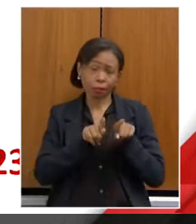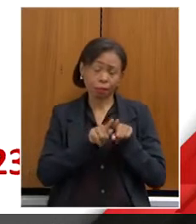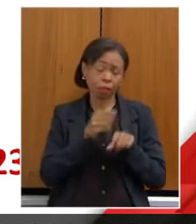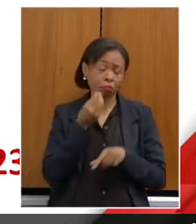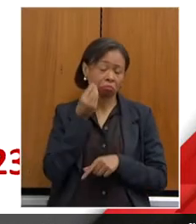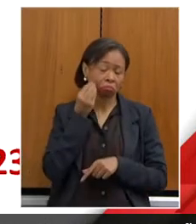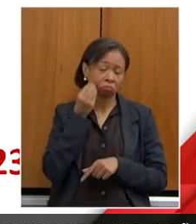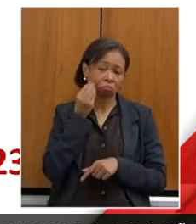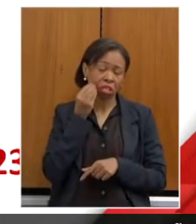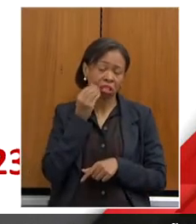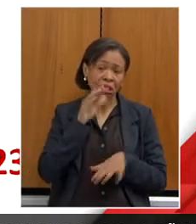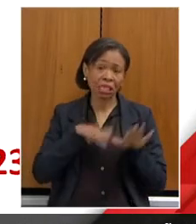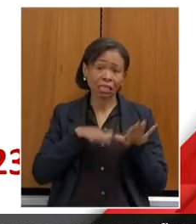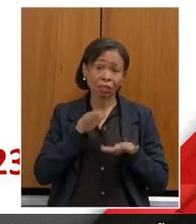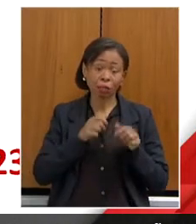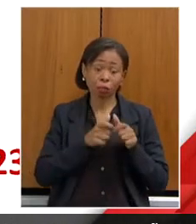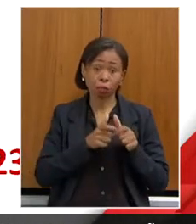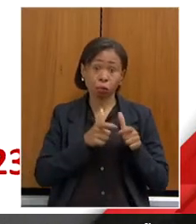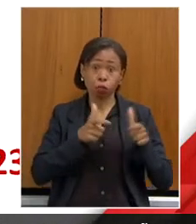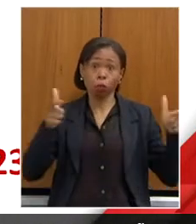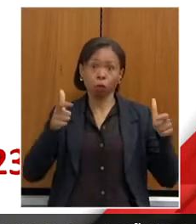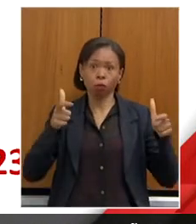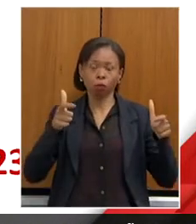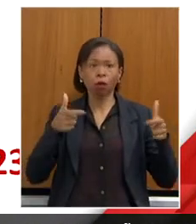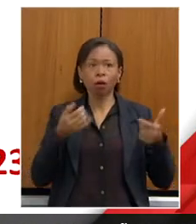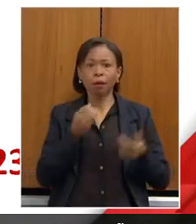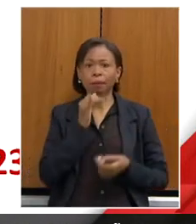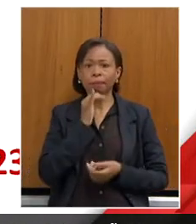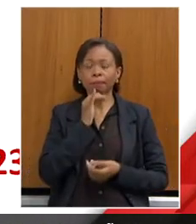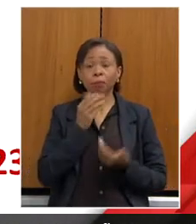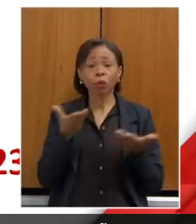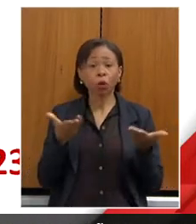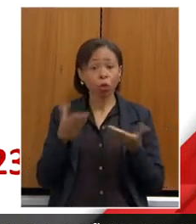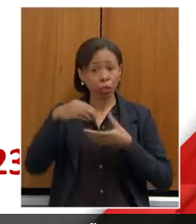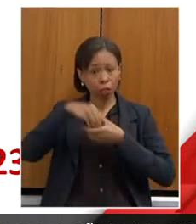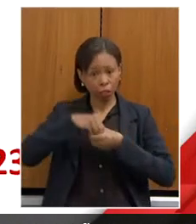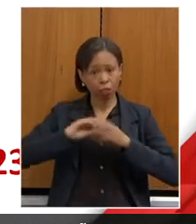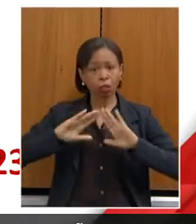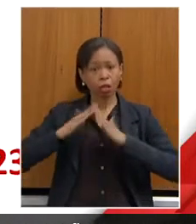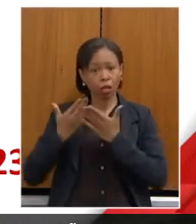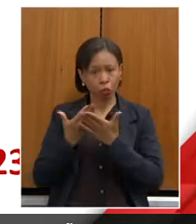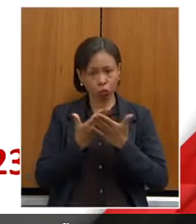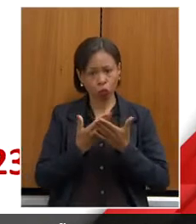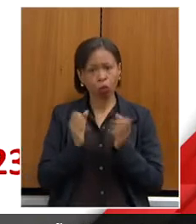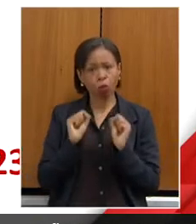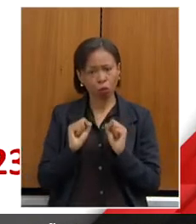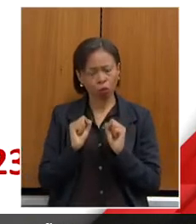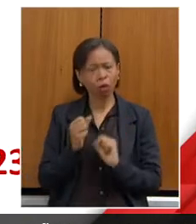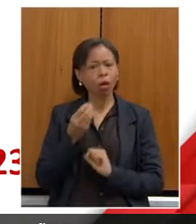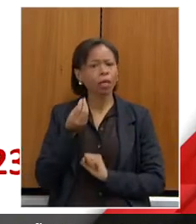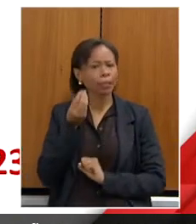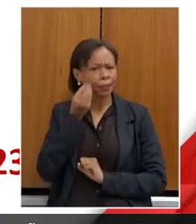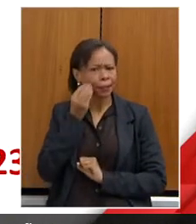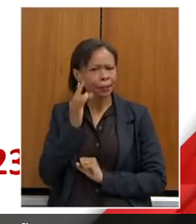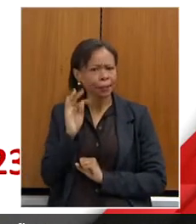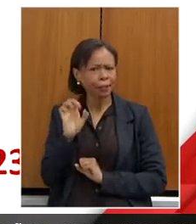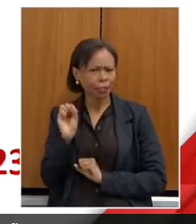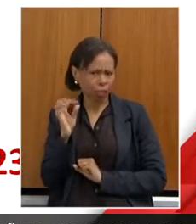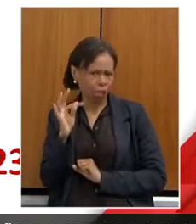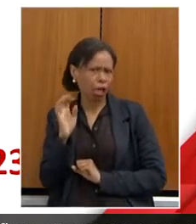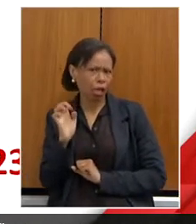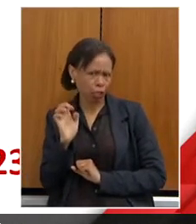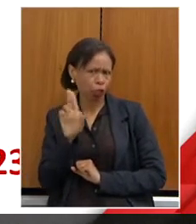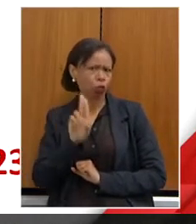os municípios podem utilizar esse teste hoje nas escolas, caso haja algum risco de surto com o teste sendo